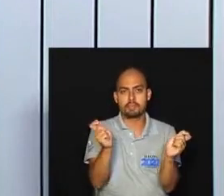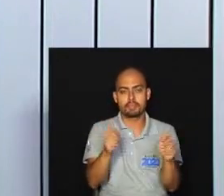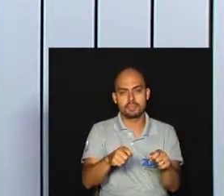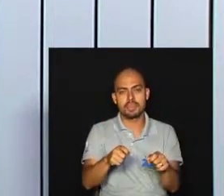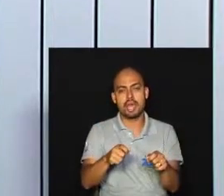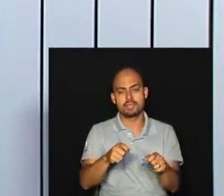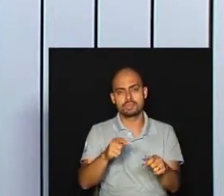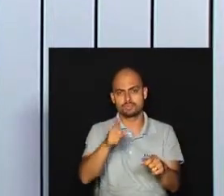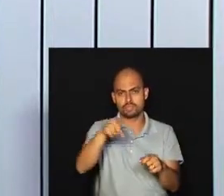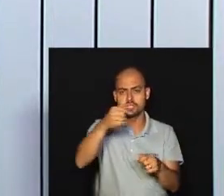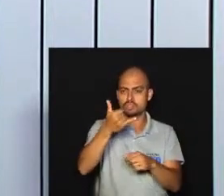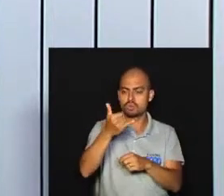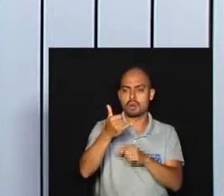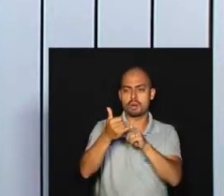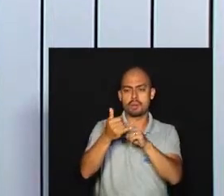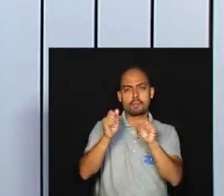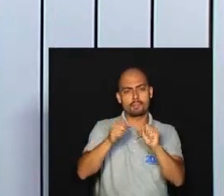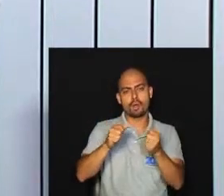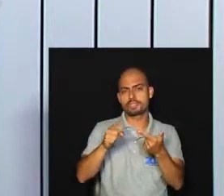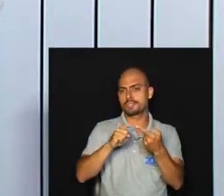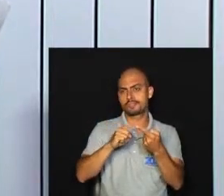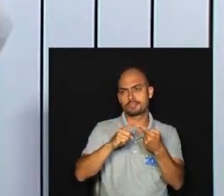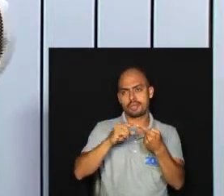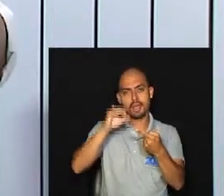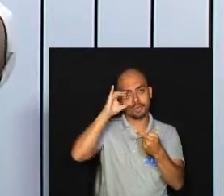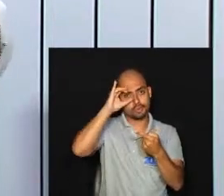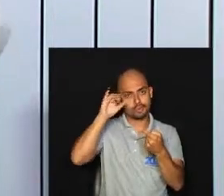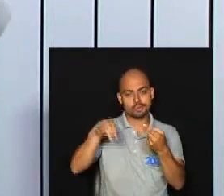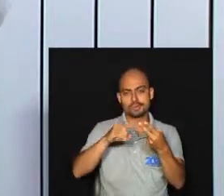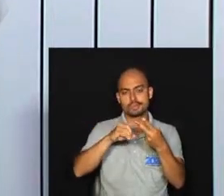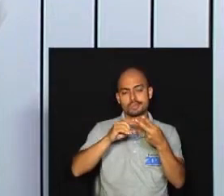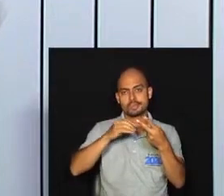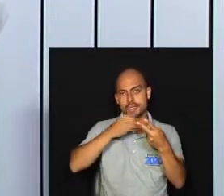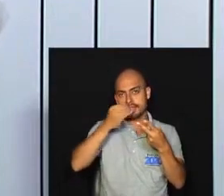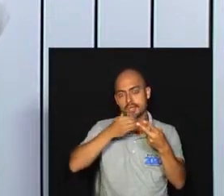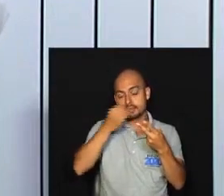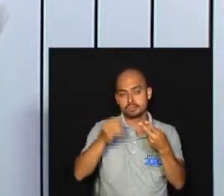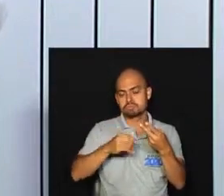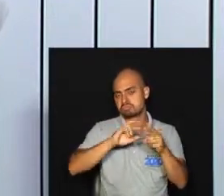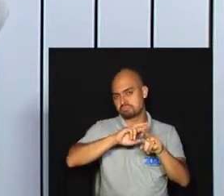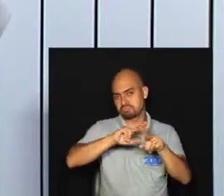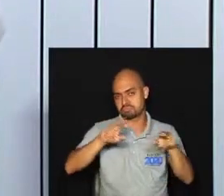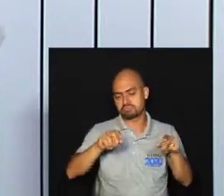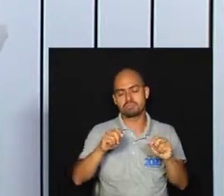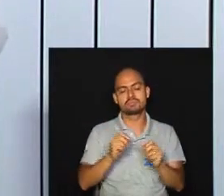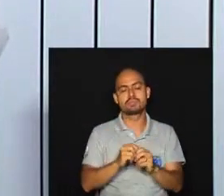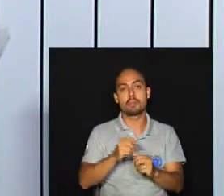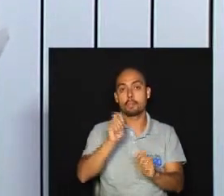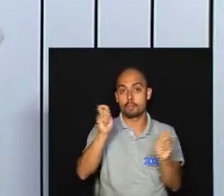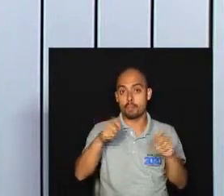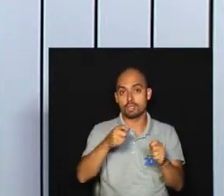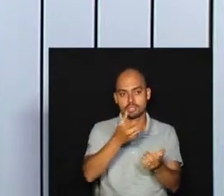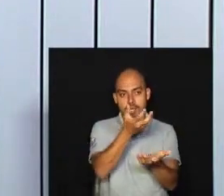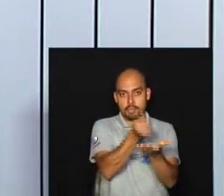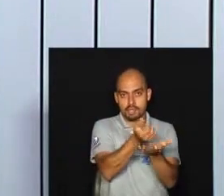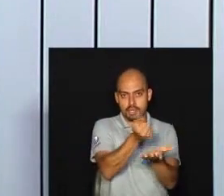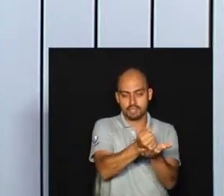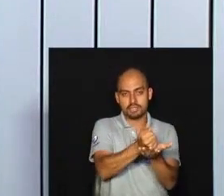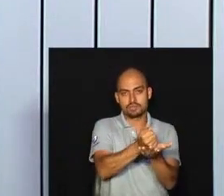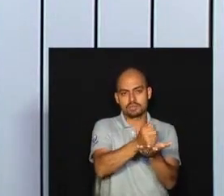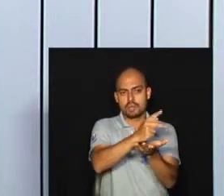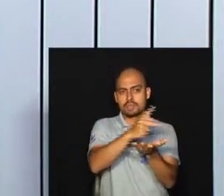seu celular, seja ele Android, seja ele iOS, baixe no seu aplicativo, vai na sua lojinha, ele